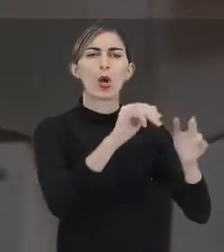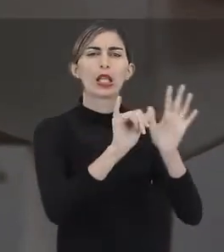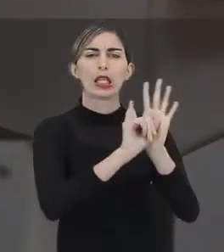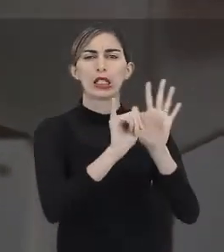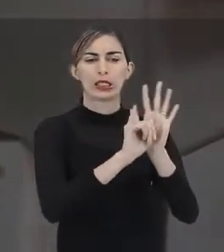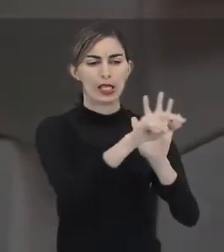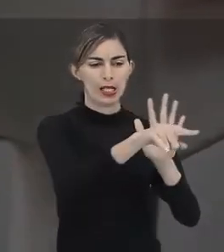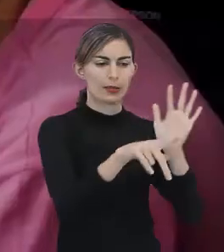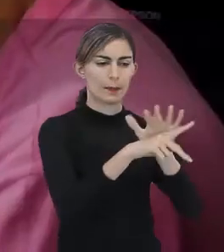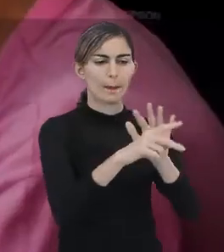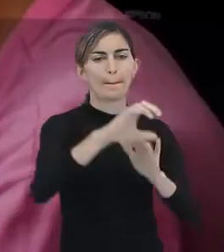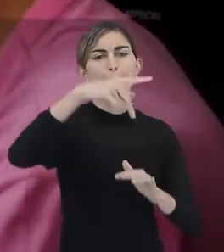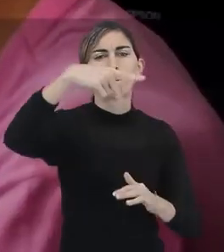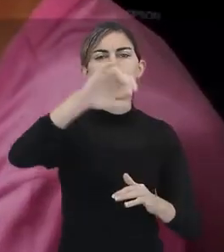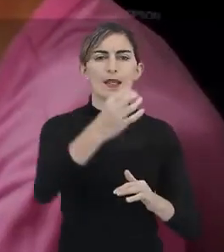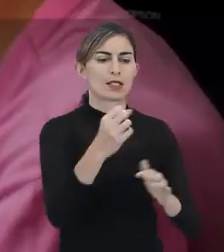peça.